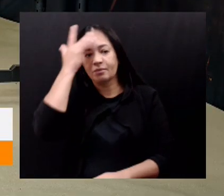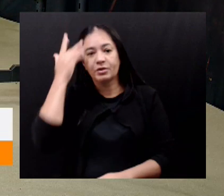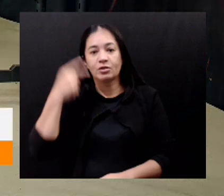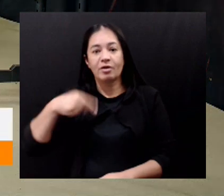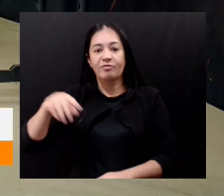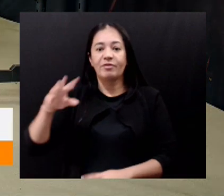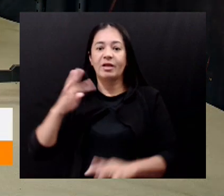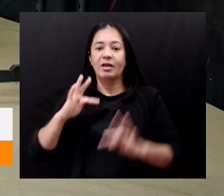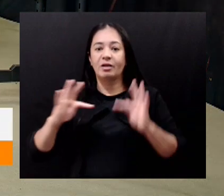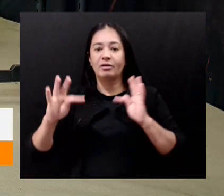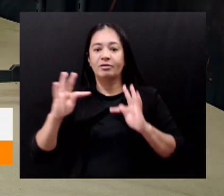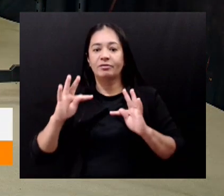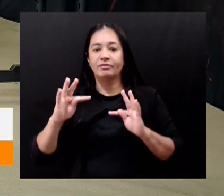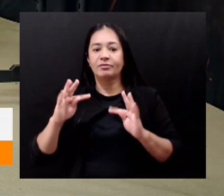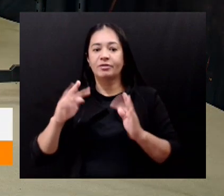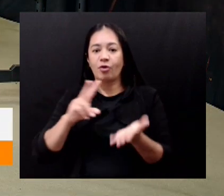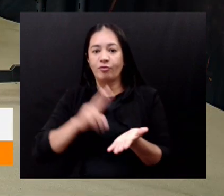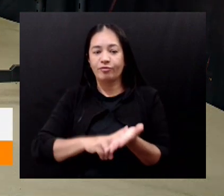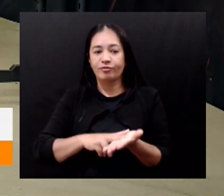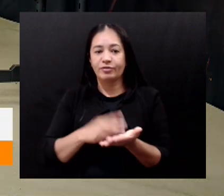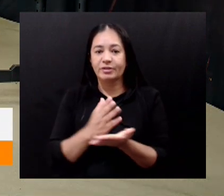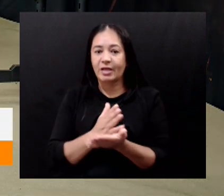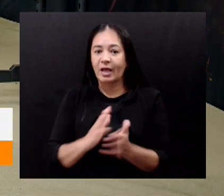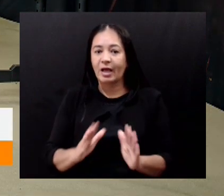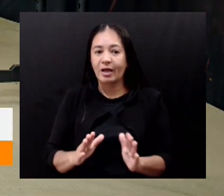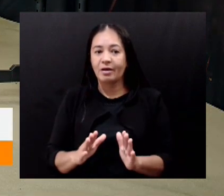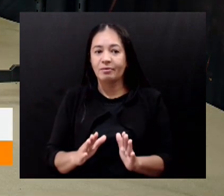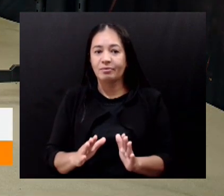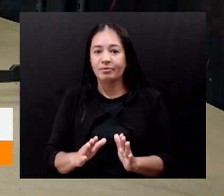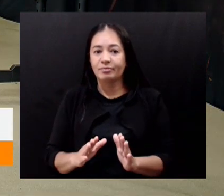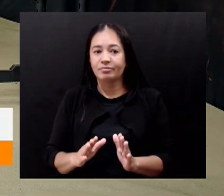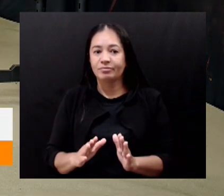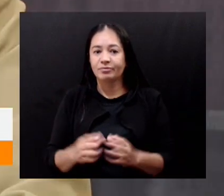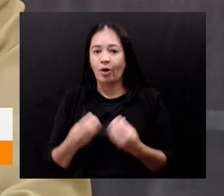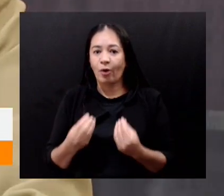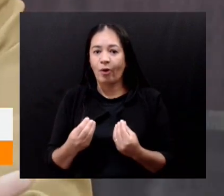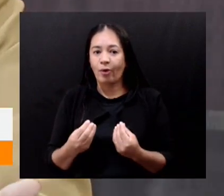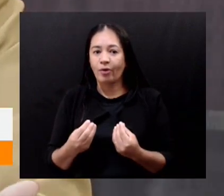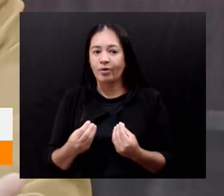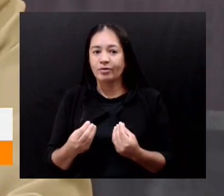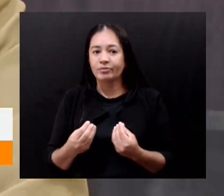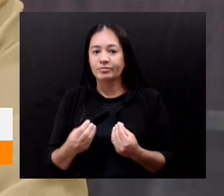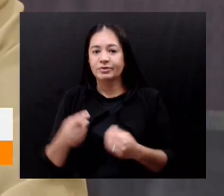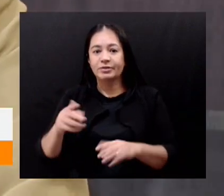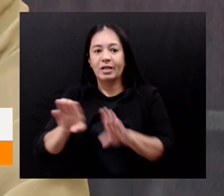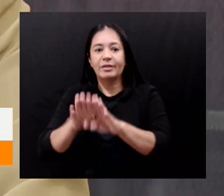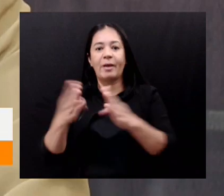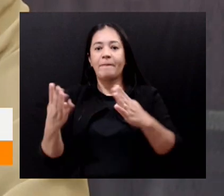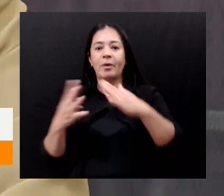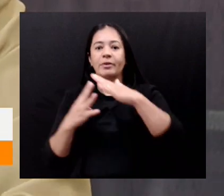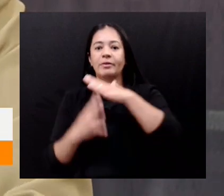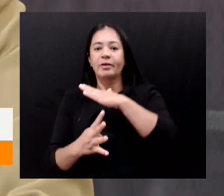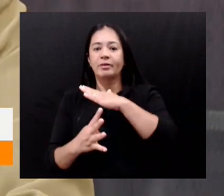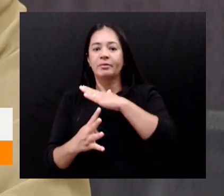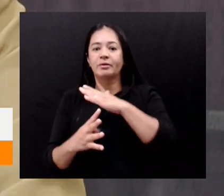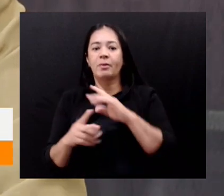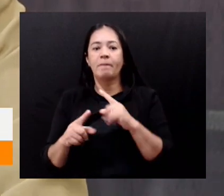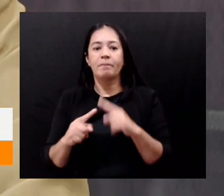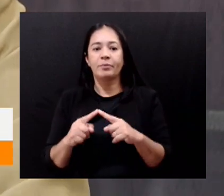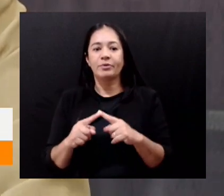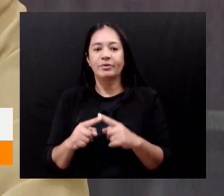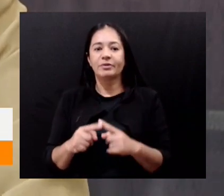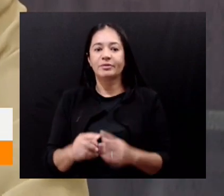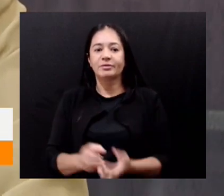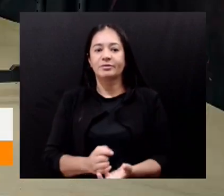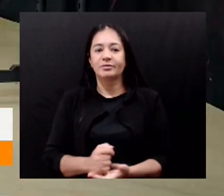visto negado na porta da imigração, por quê? Aí é o critério de cada É